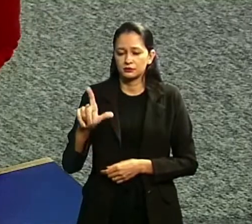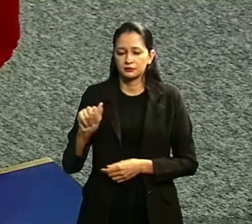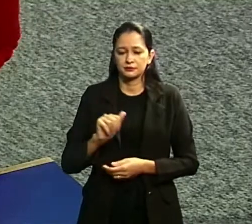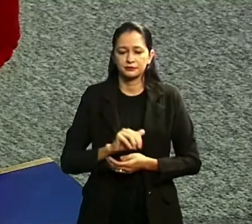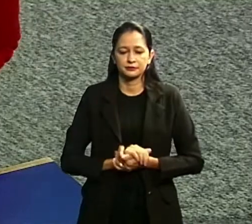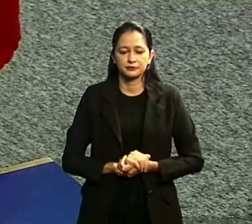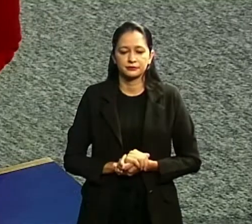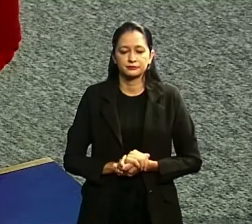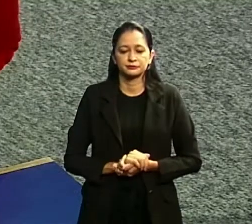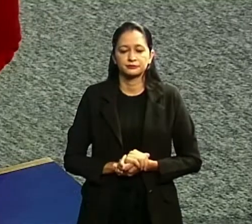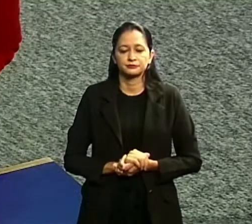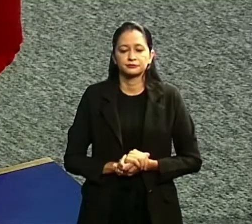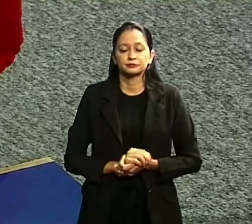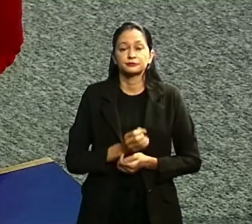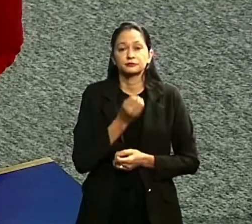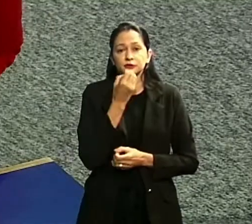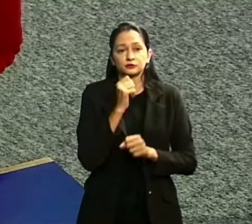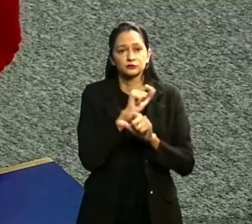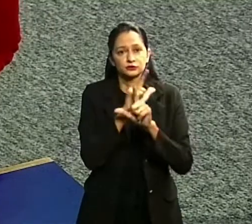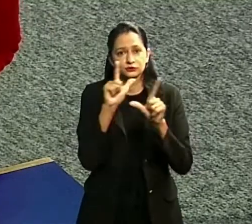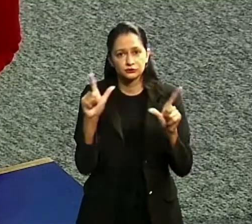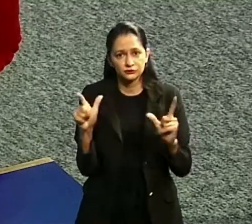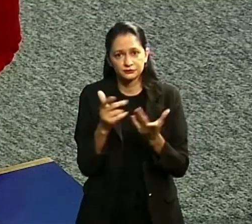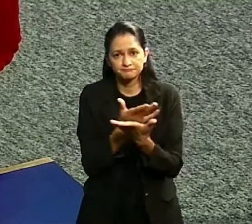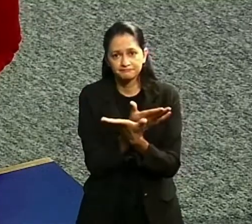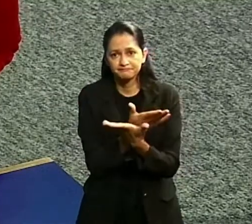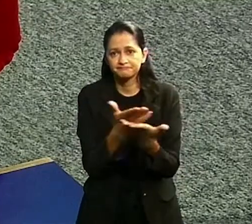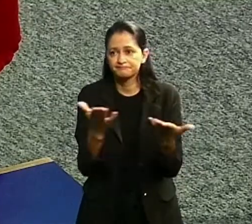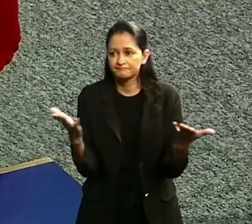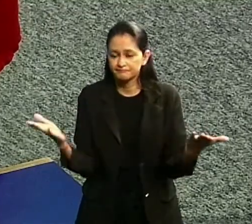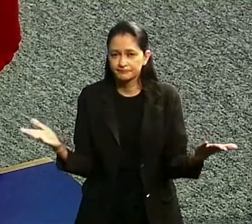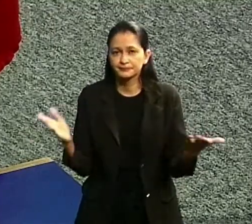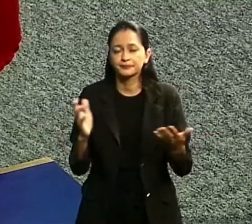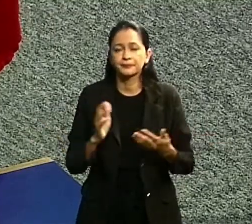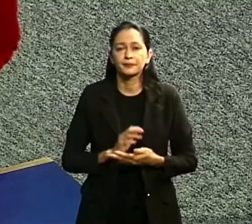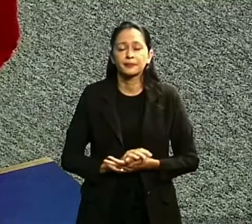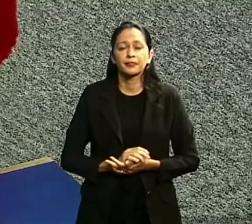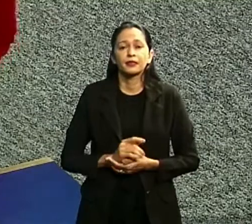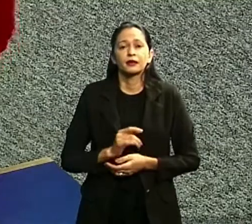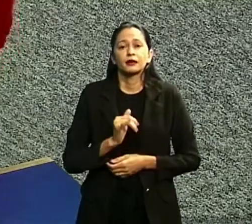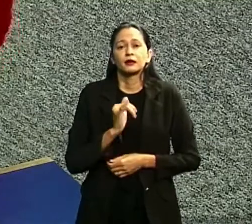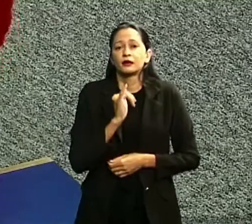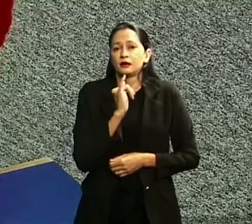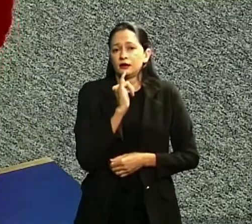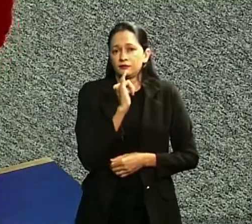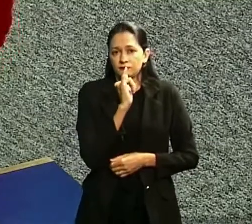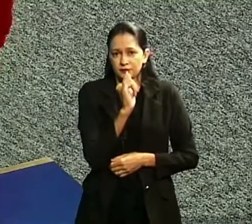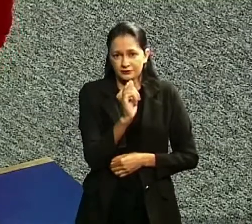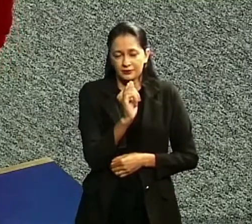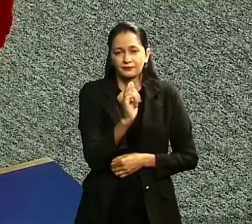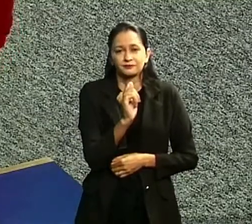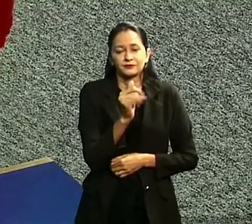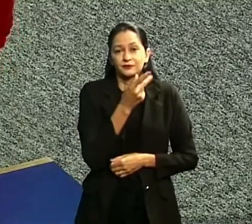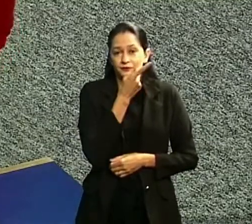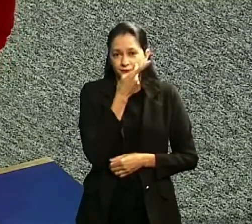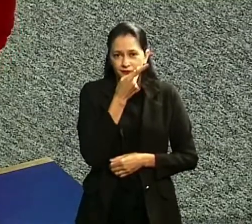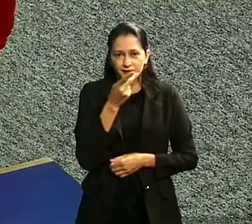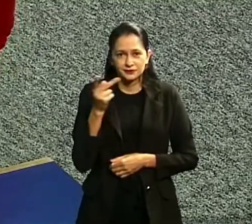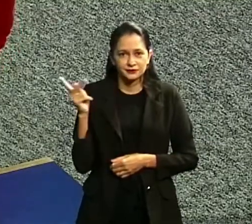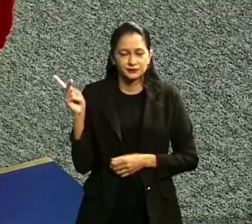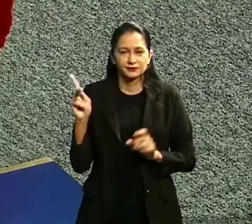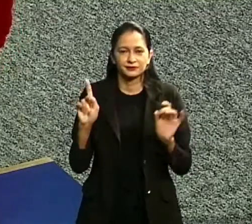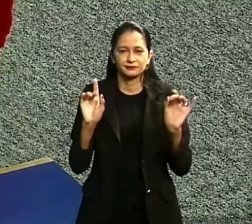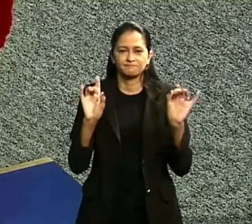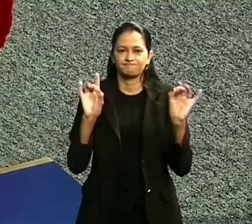Bom dia a todos. Bom dia, presidente. Eu queria aqui registrar uma visita muito